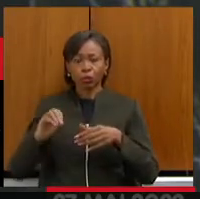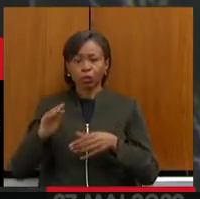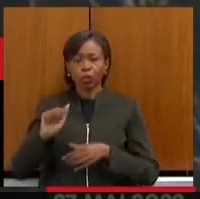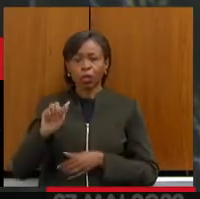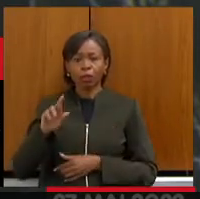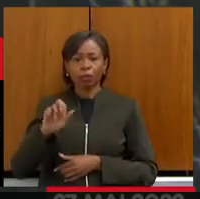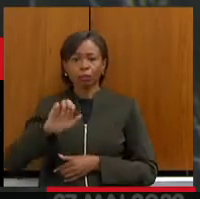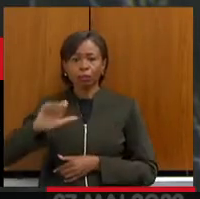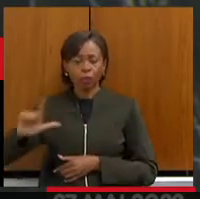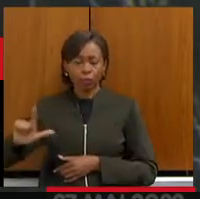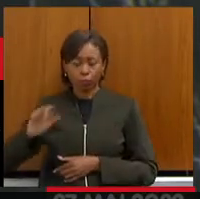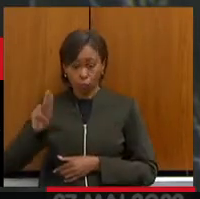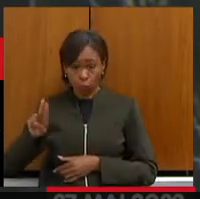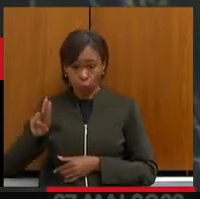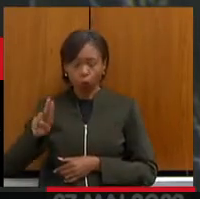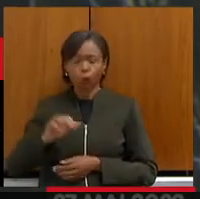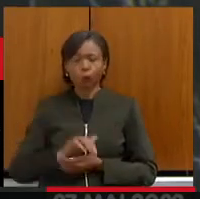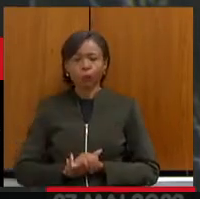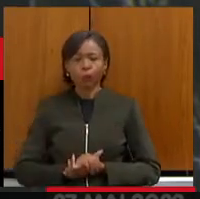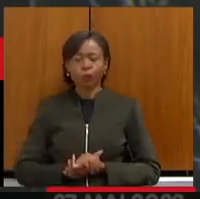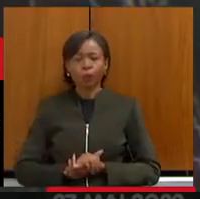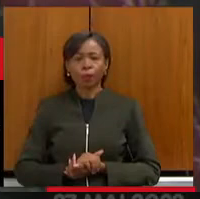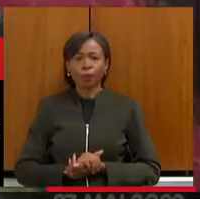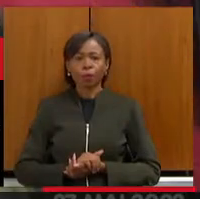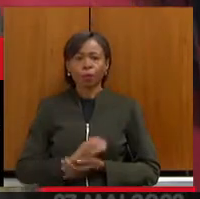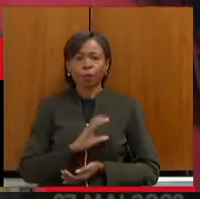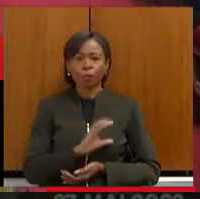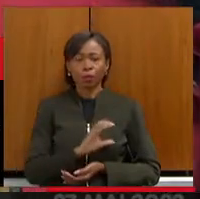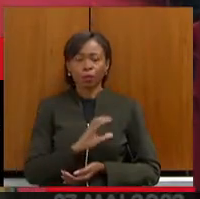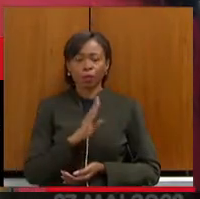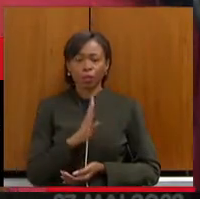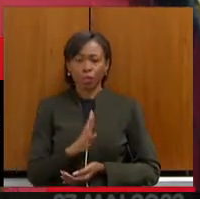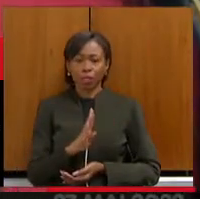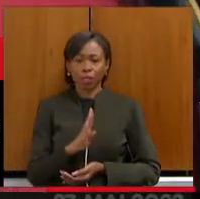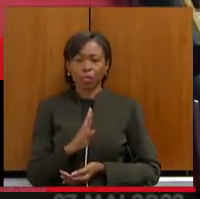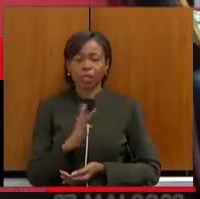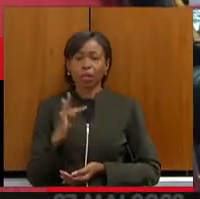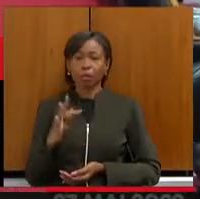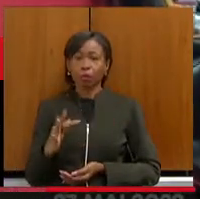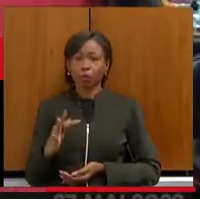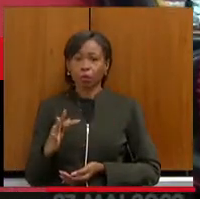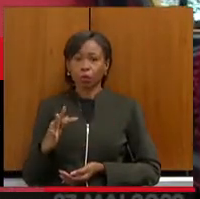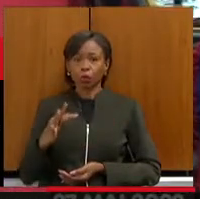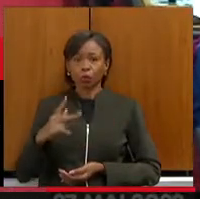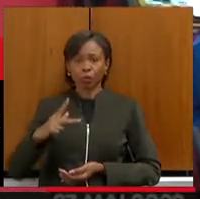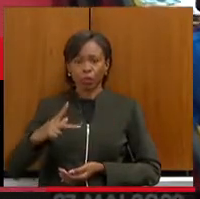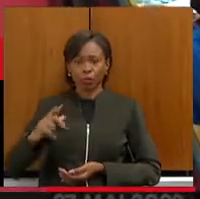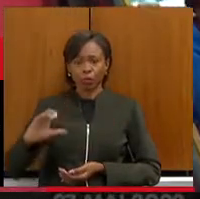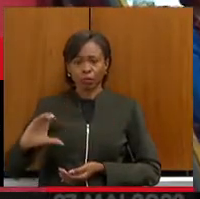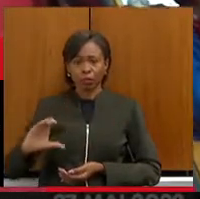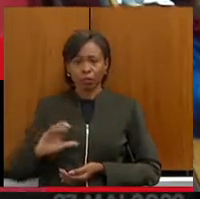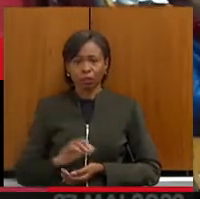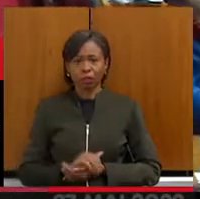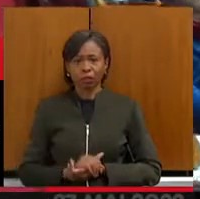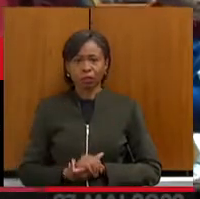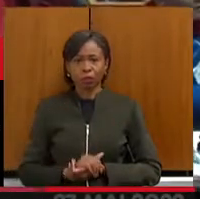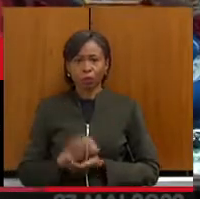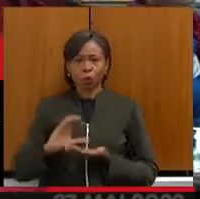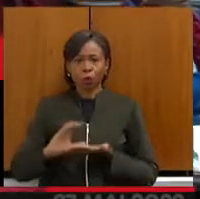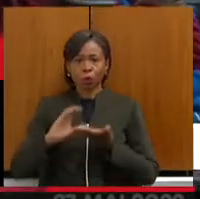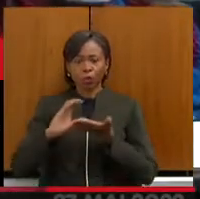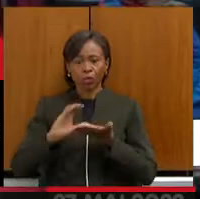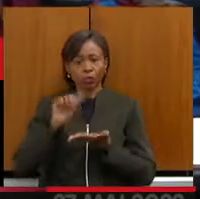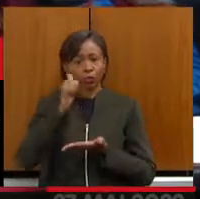Abreu Confederação Brasileira de trabalhadores policiais civis conselho e da mulher